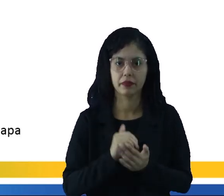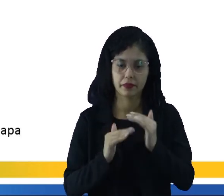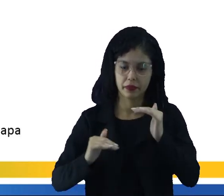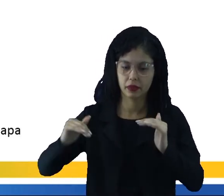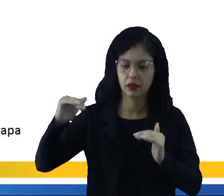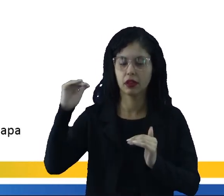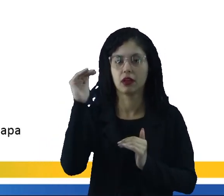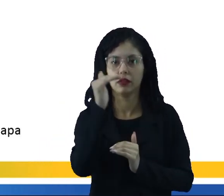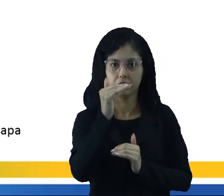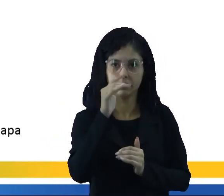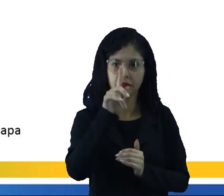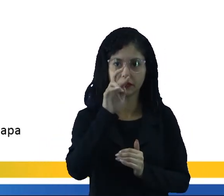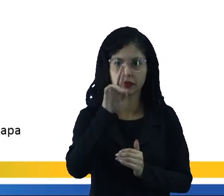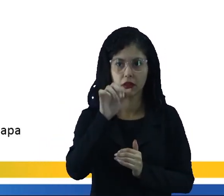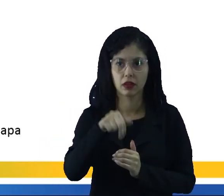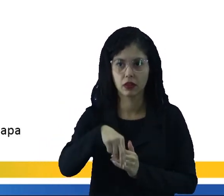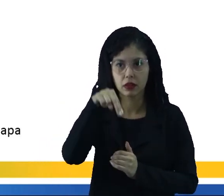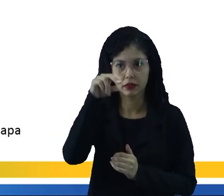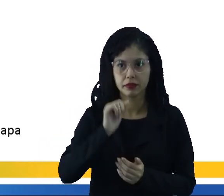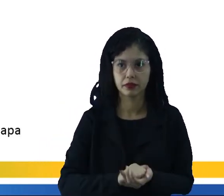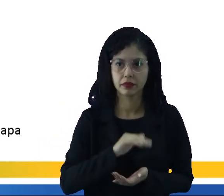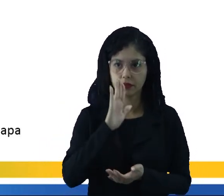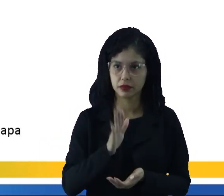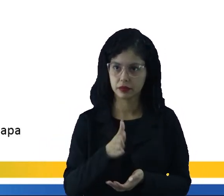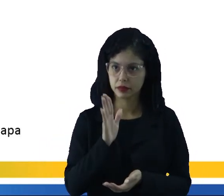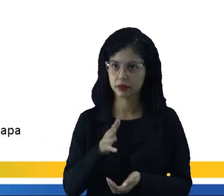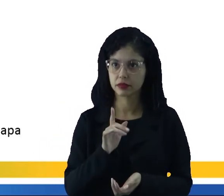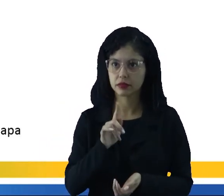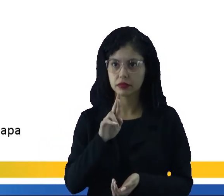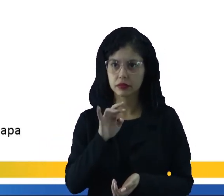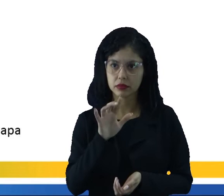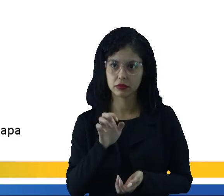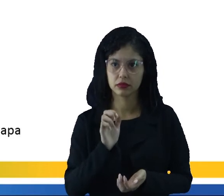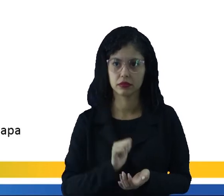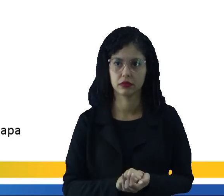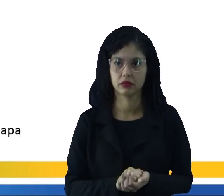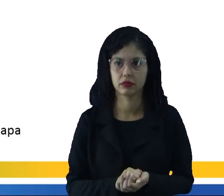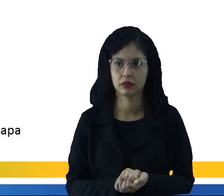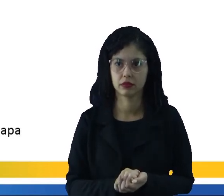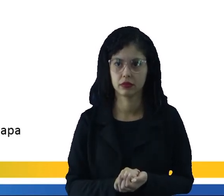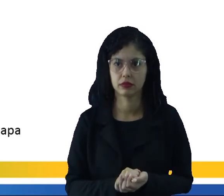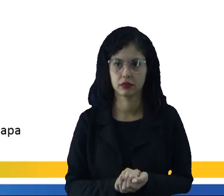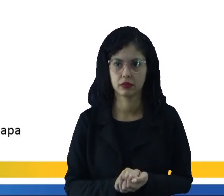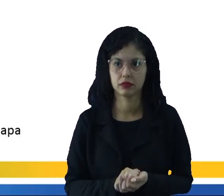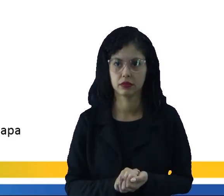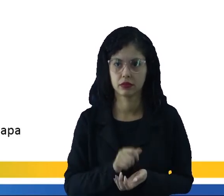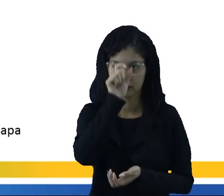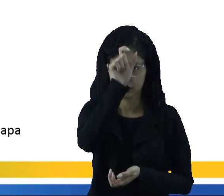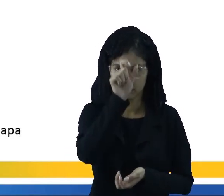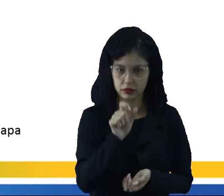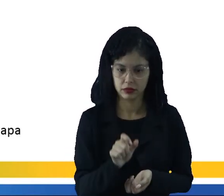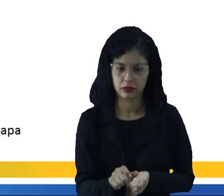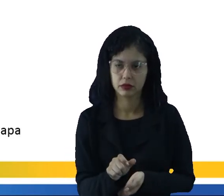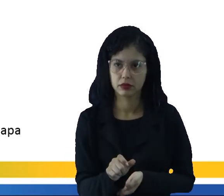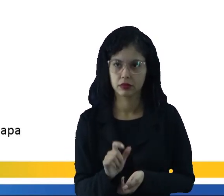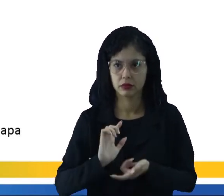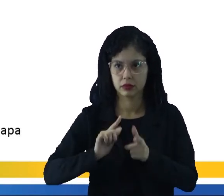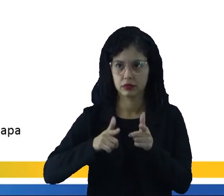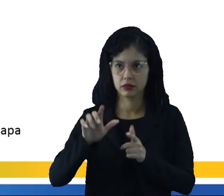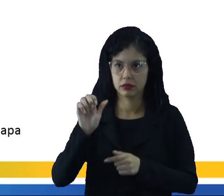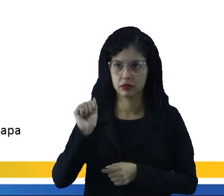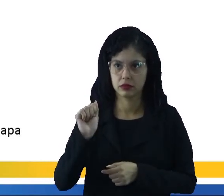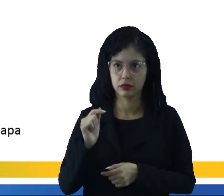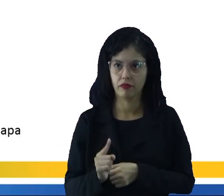está acima, latitude norte. Já em relação à longitude, traçando da linha onde está exatamente a letra